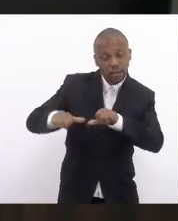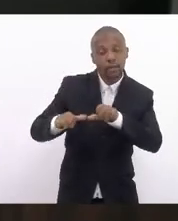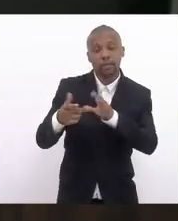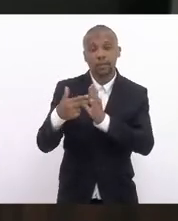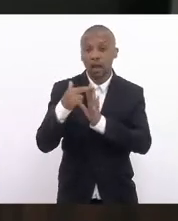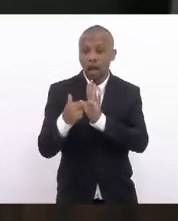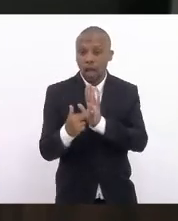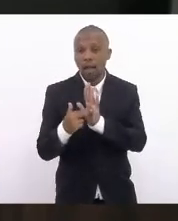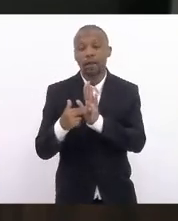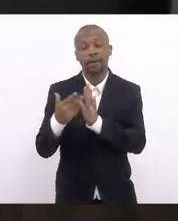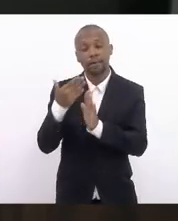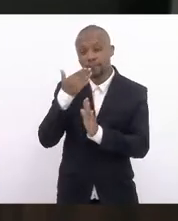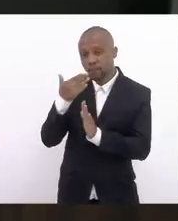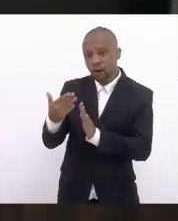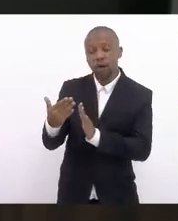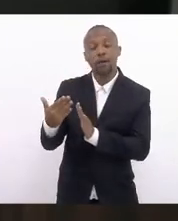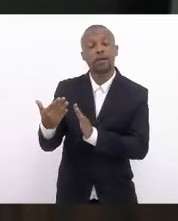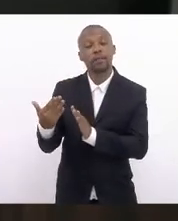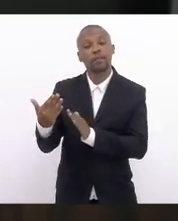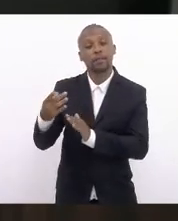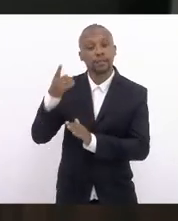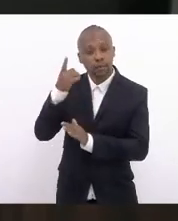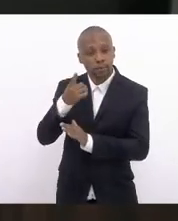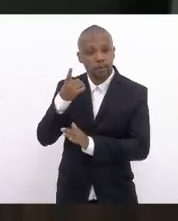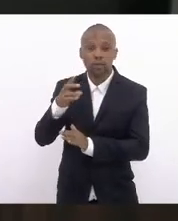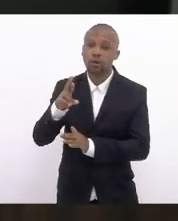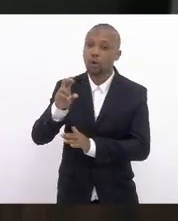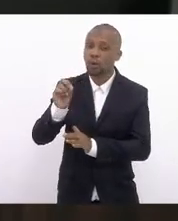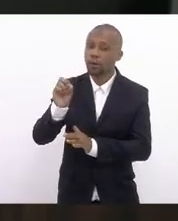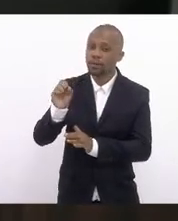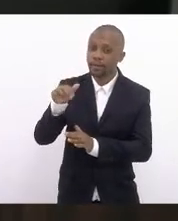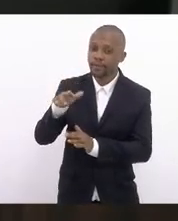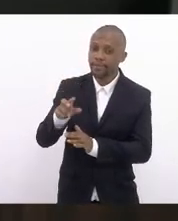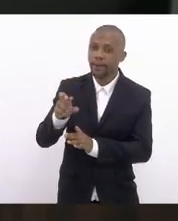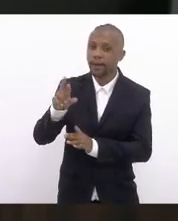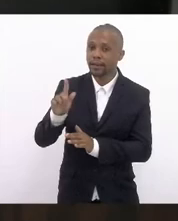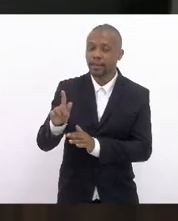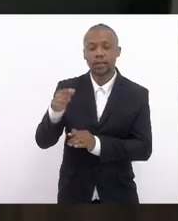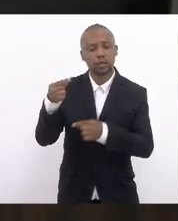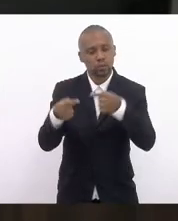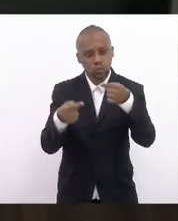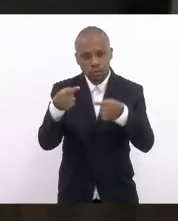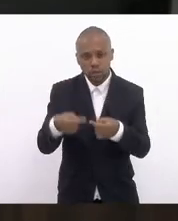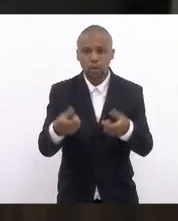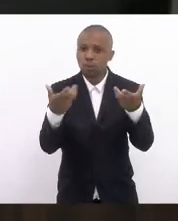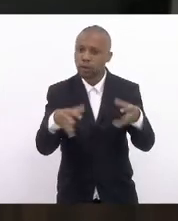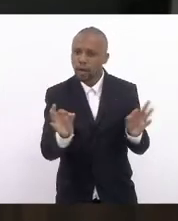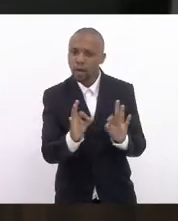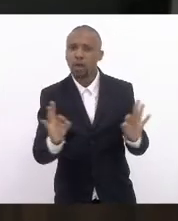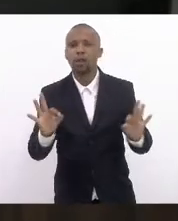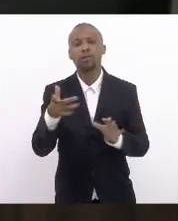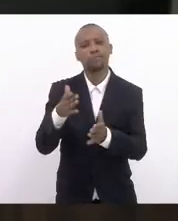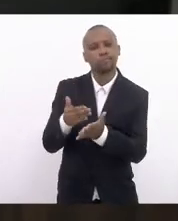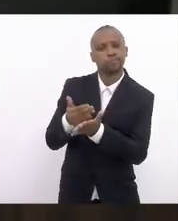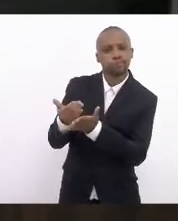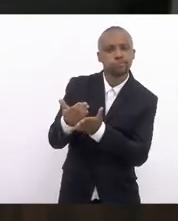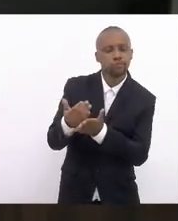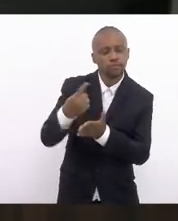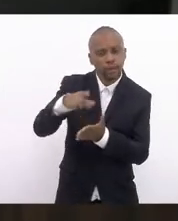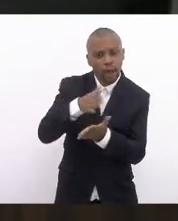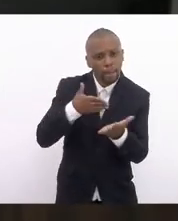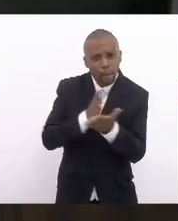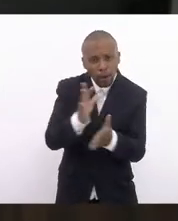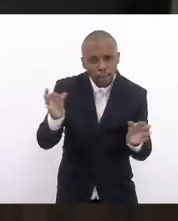Externas, favorável, relator deputado Rosenberg Reis. Em discussão, não havendo quem queira discutir, encerrada a discussão, em votação, os senhores que